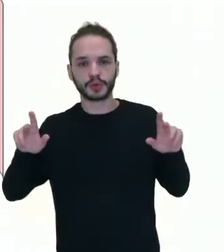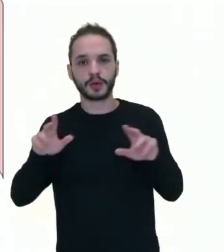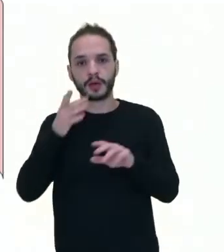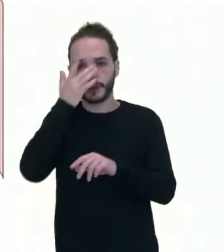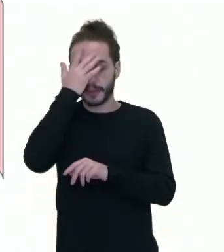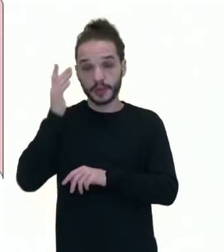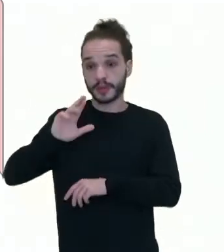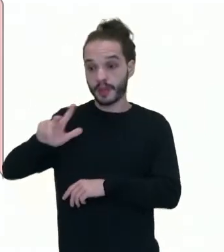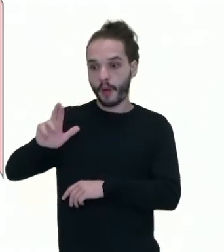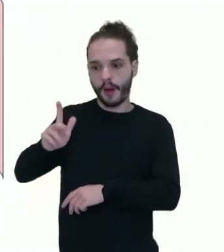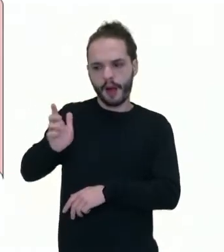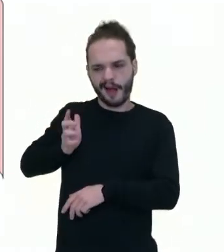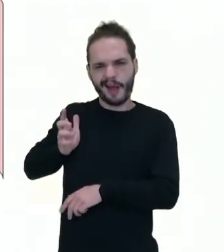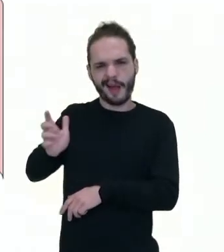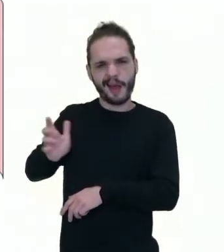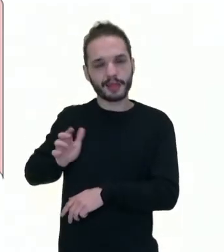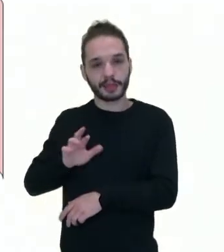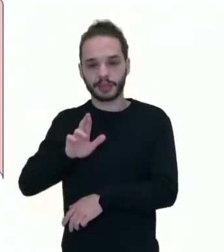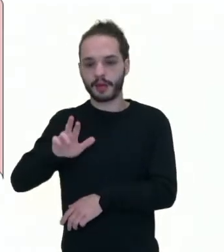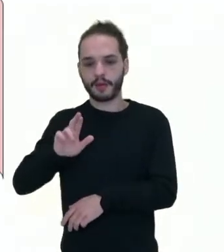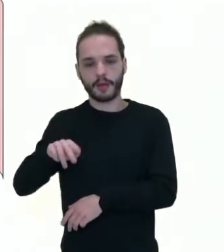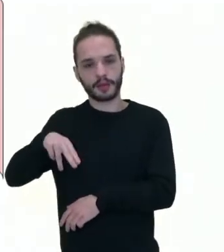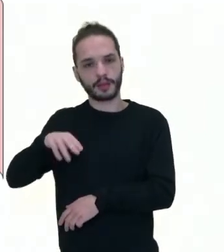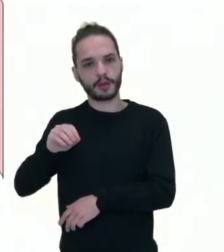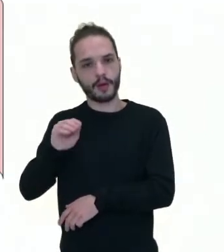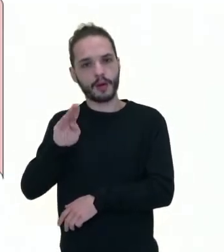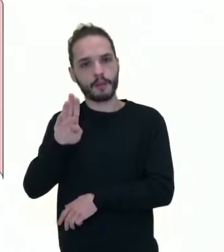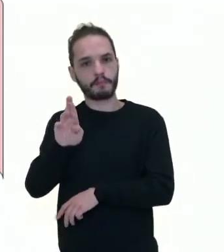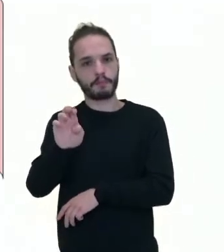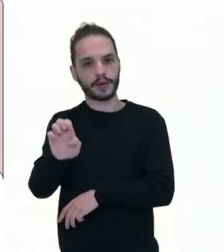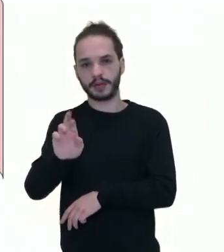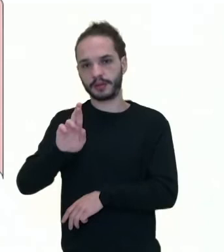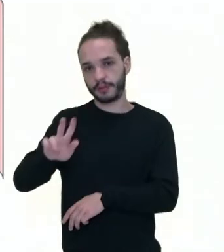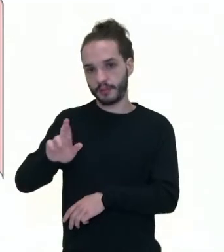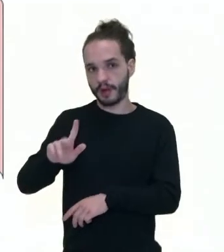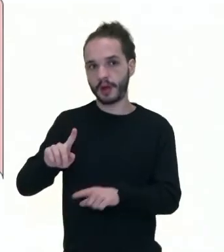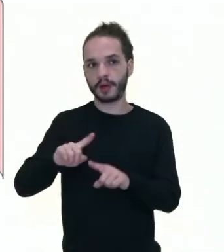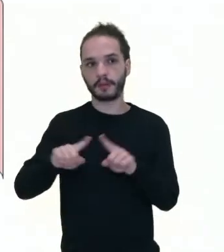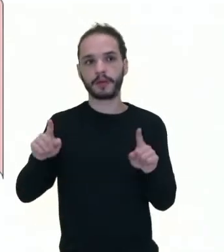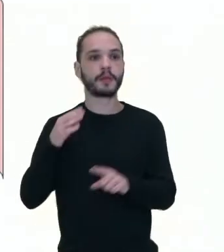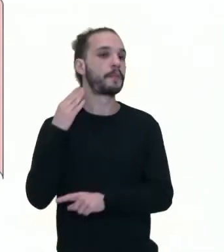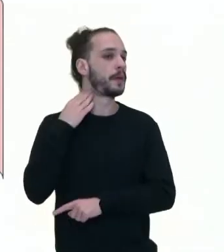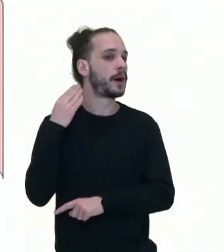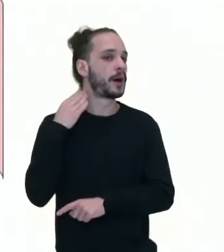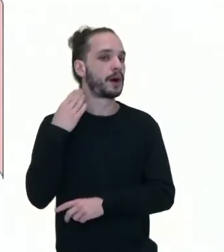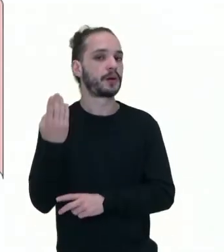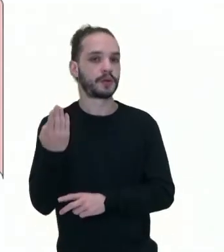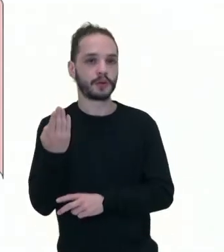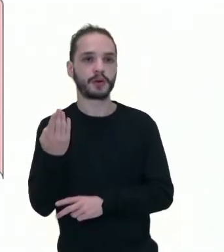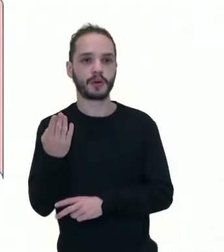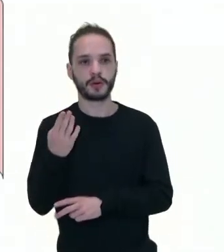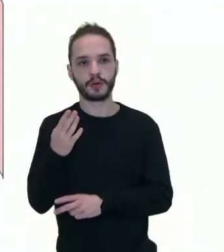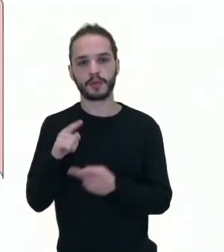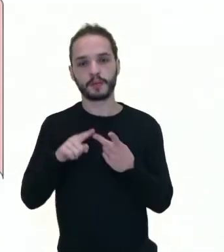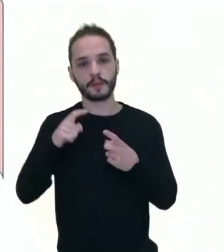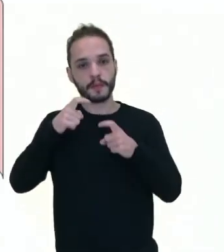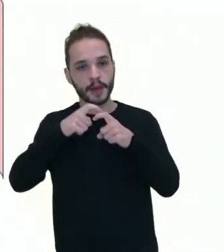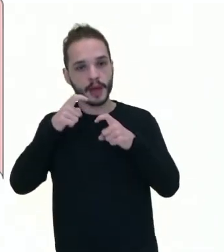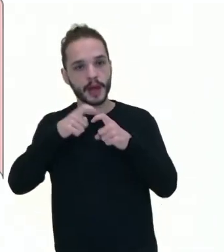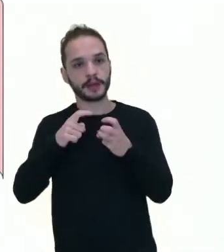são nobres. Eles não são nobres. Mas esses aqui, gente, os banqueiros, né? Principalmente os